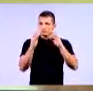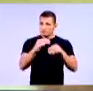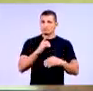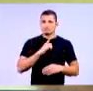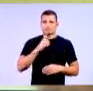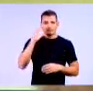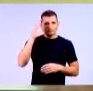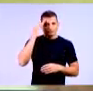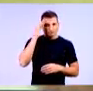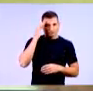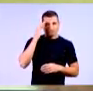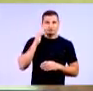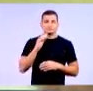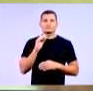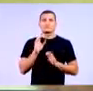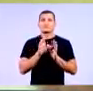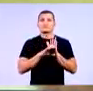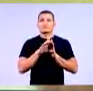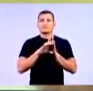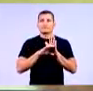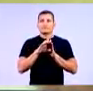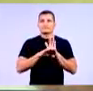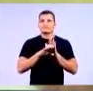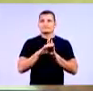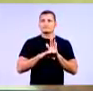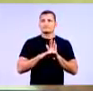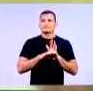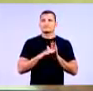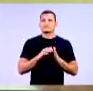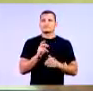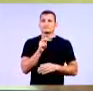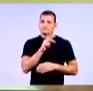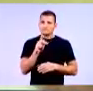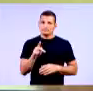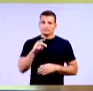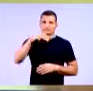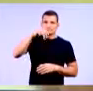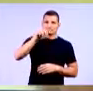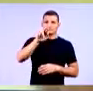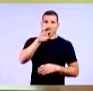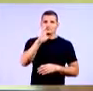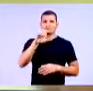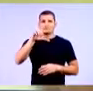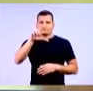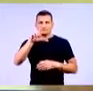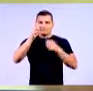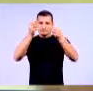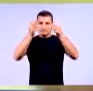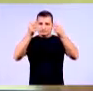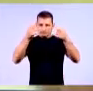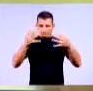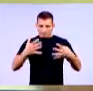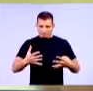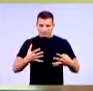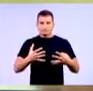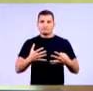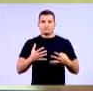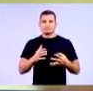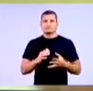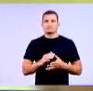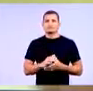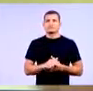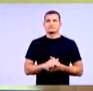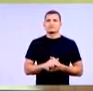compreendido, né, esse conceito que o professor Marcel fez uma explanação